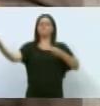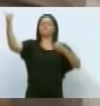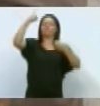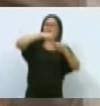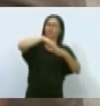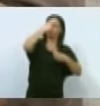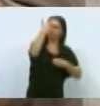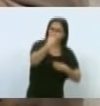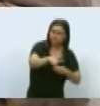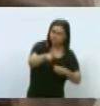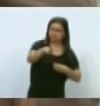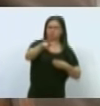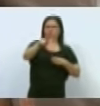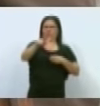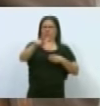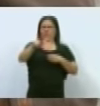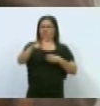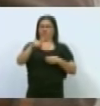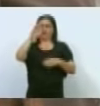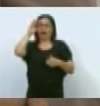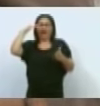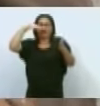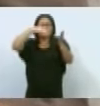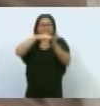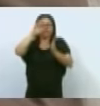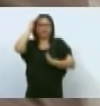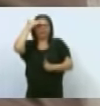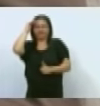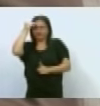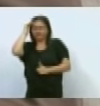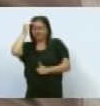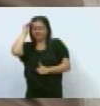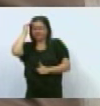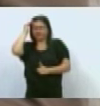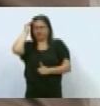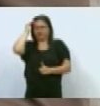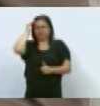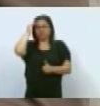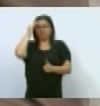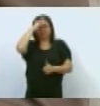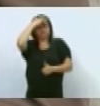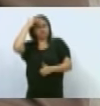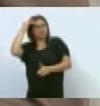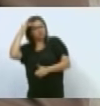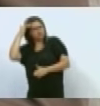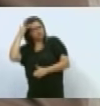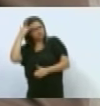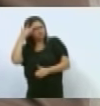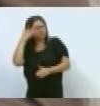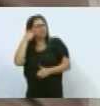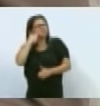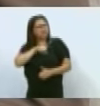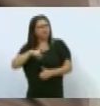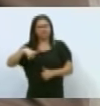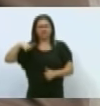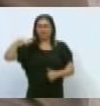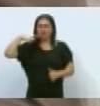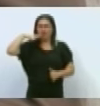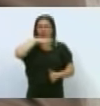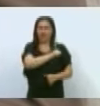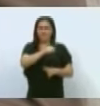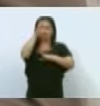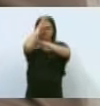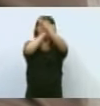conseguir, sabe, assimilar... E ter as habilidades. Tem outras pessoas não, que às vezes 20 horas